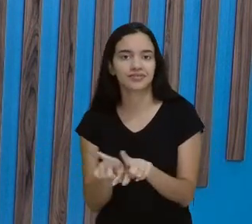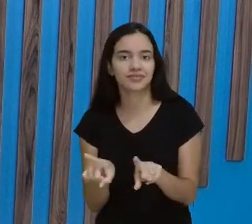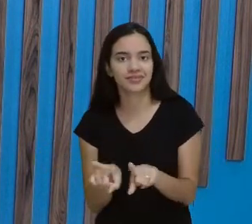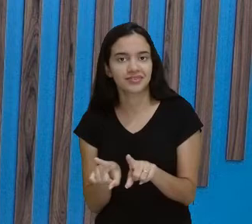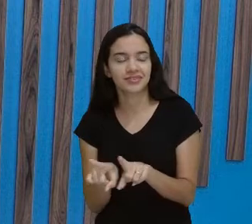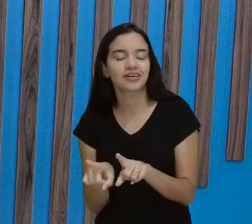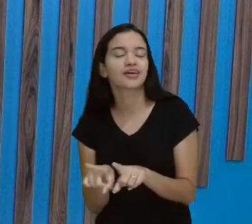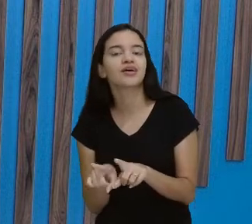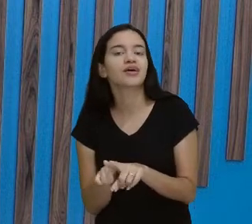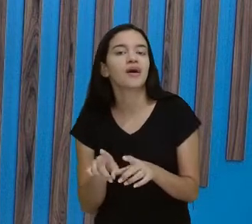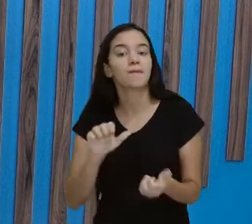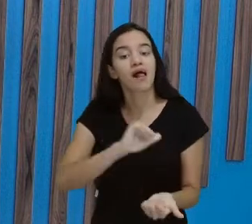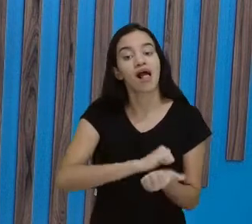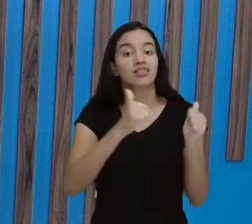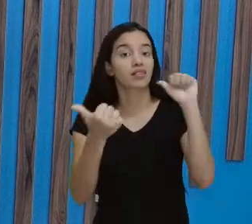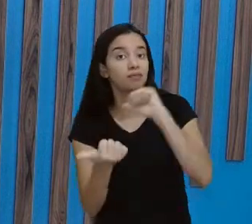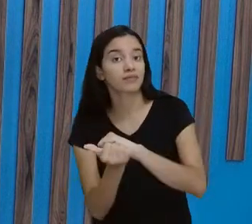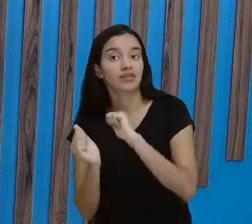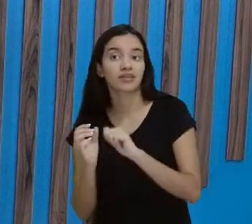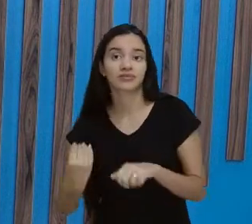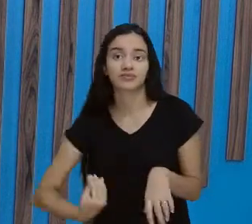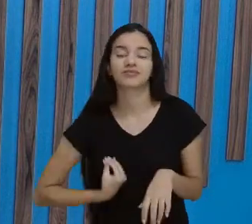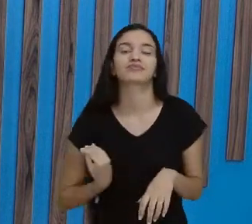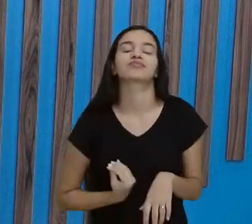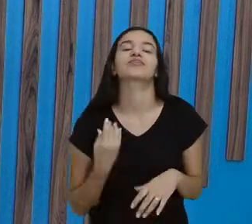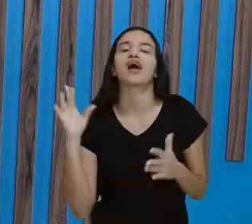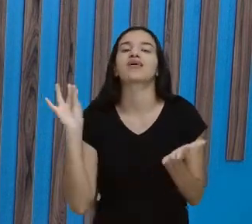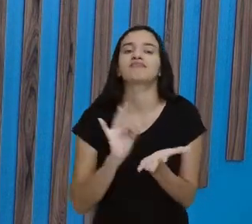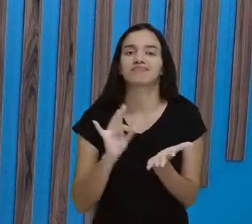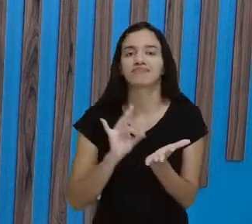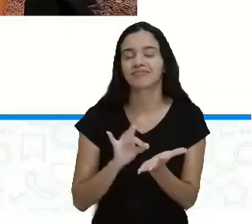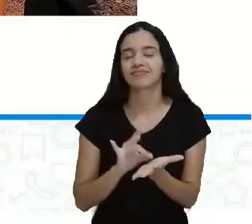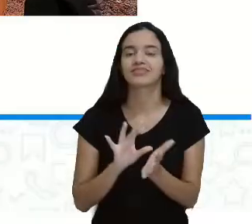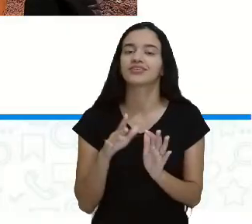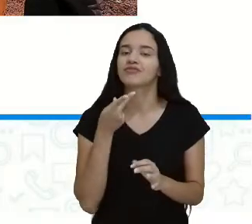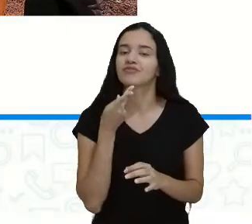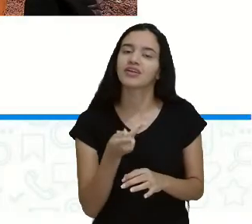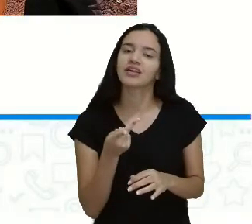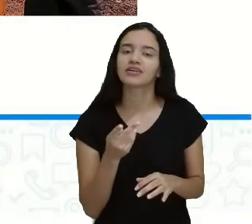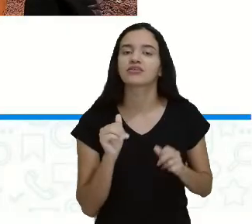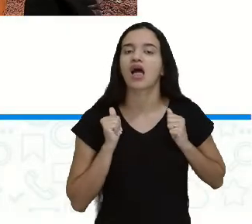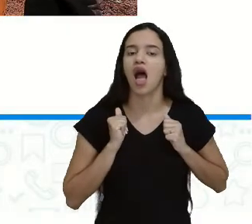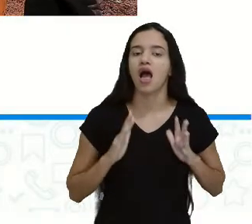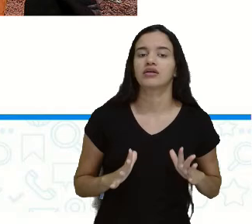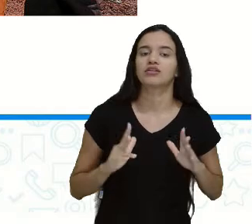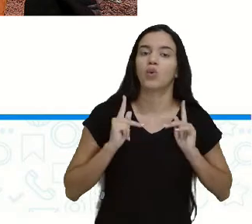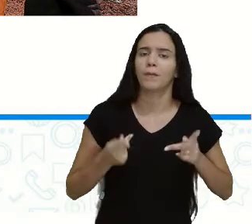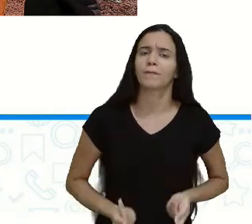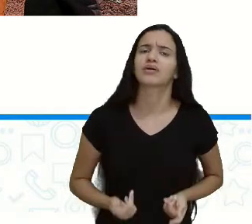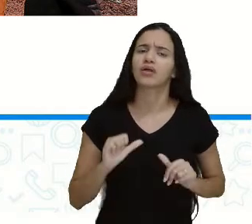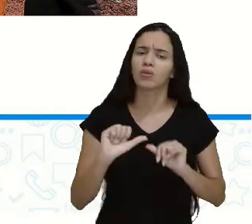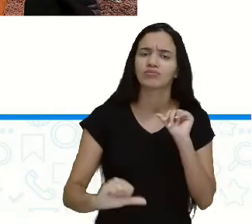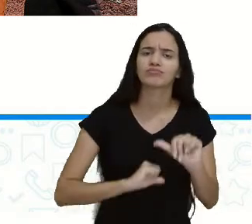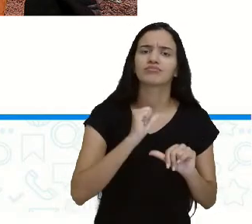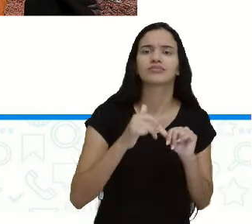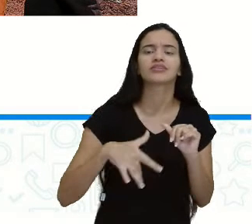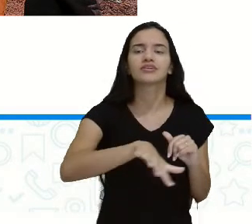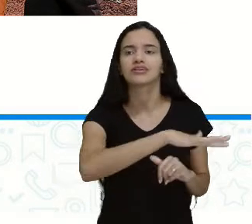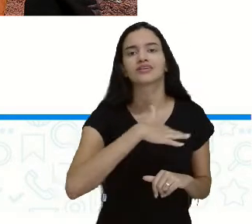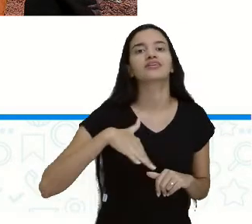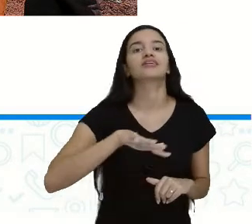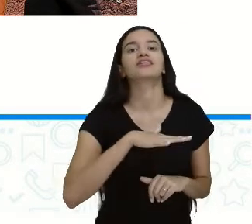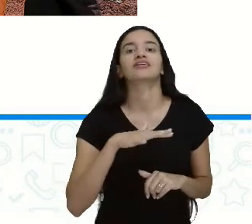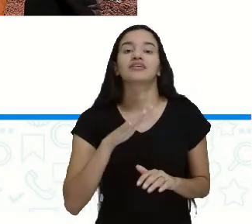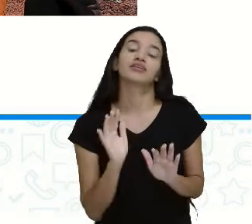adaptar à nossa realidade. Olha aí, falando em ação humana, ela pode provocar várias mudanças no espaço